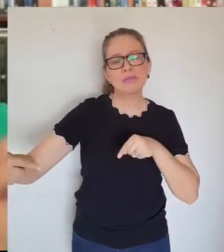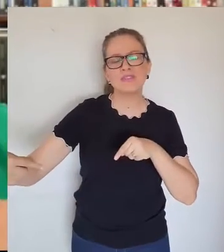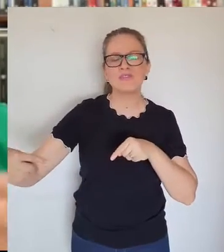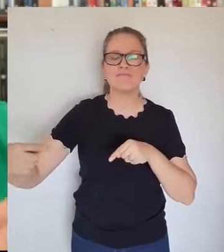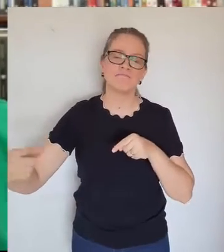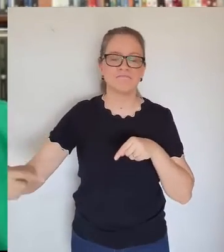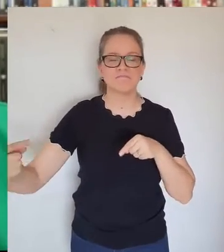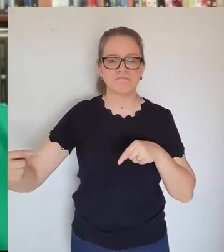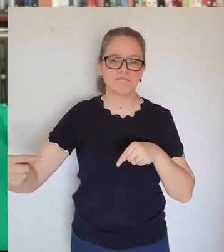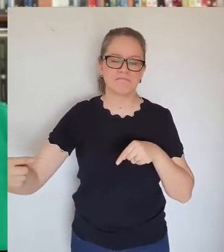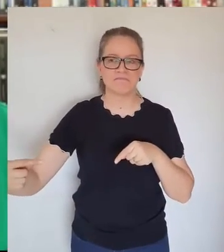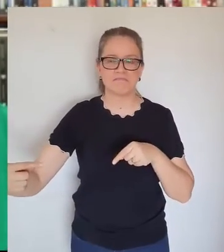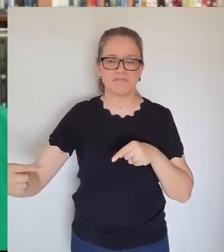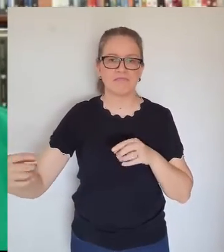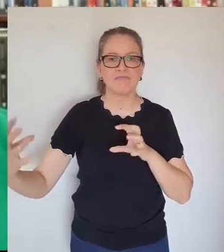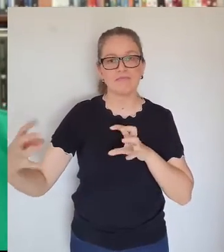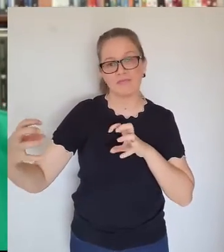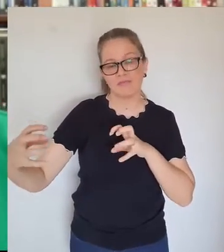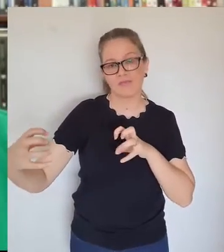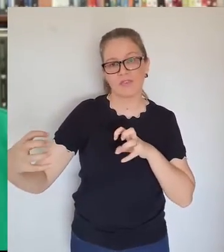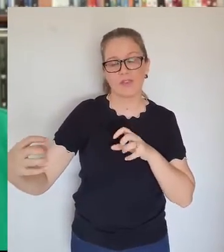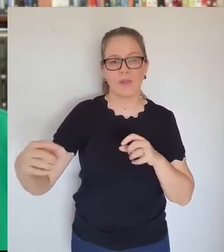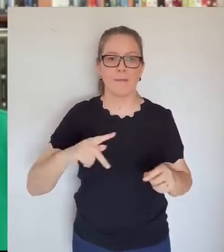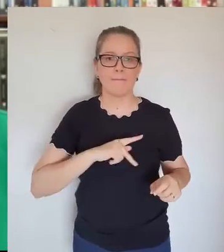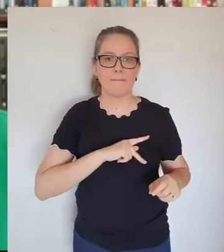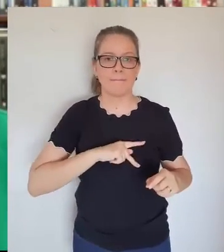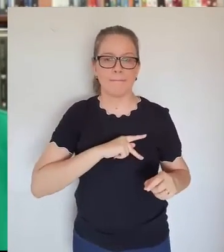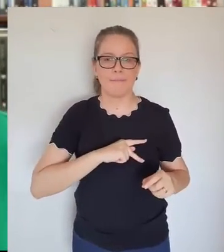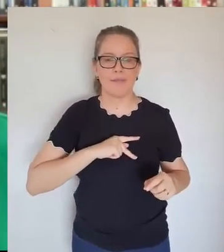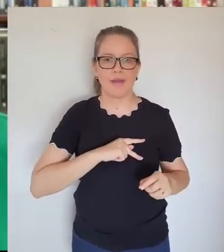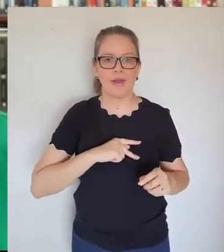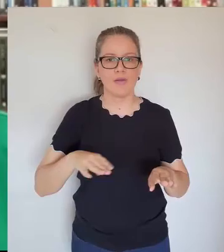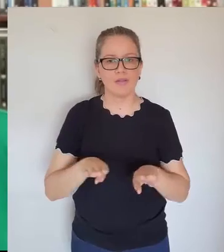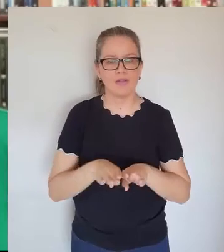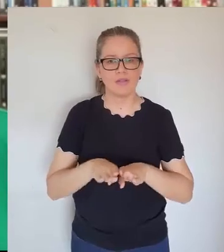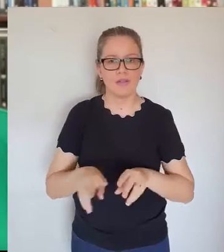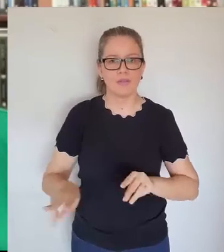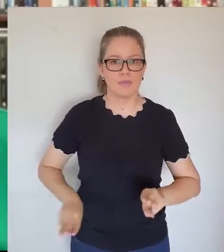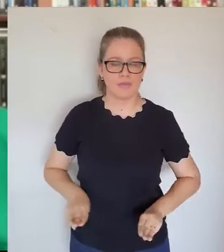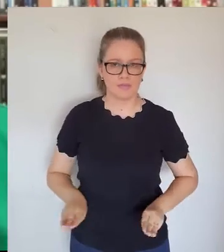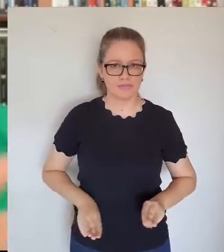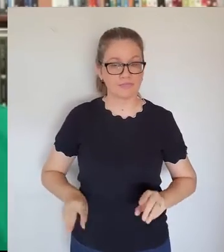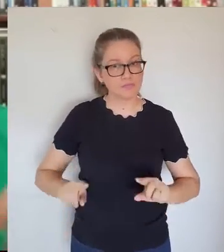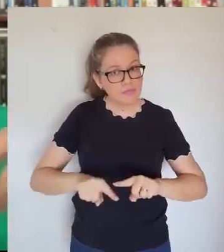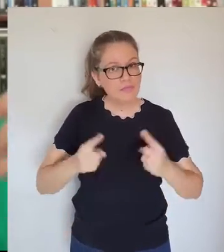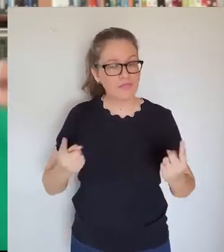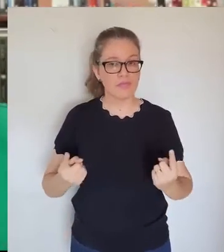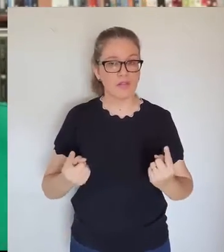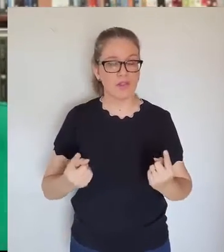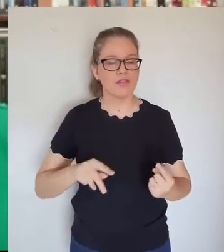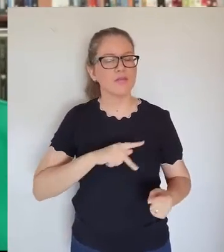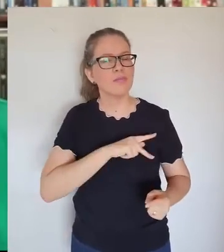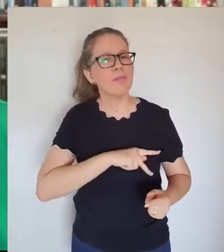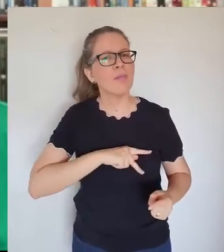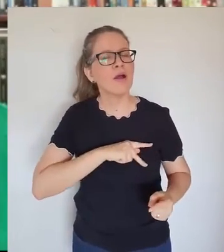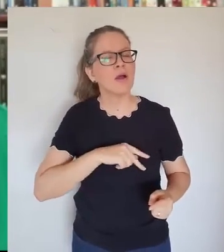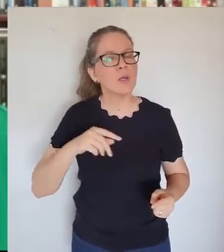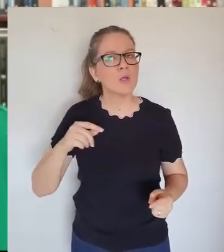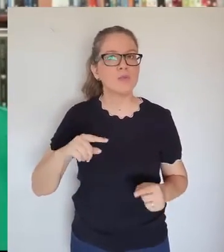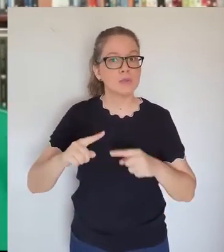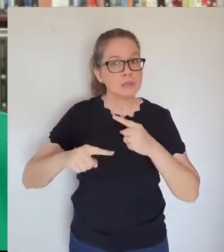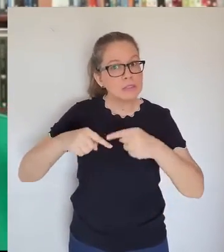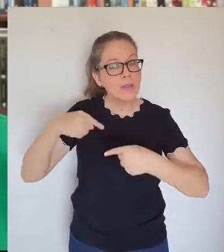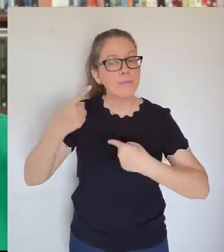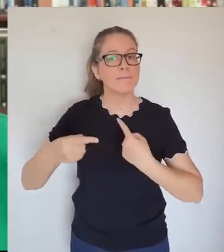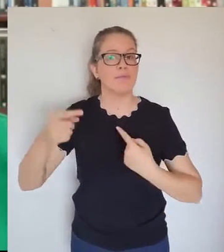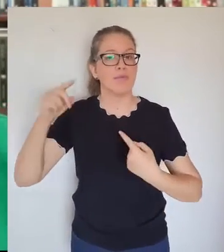um certo desentendimento entre Paulo e Barnabé. Mas o apóstolo Paulo depois entende